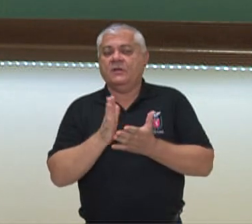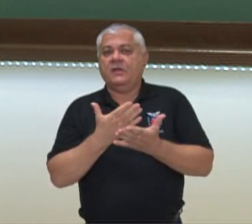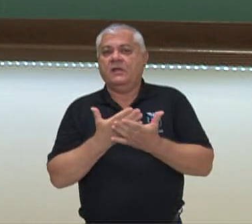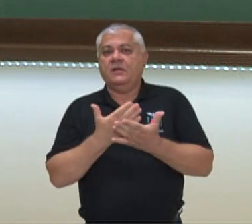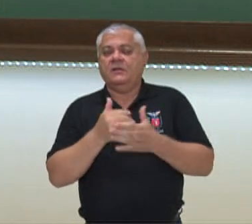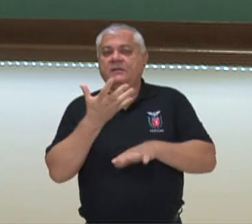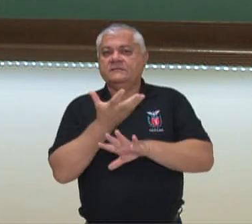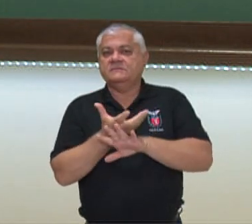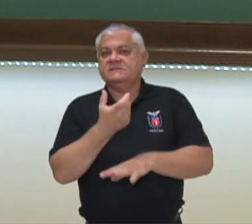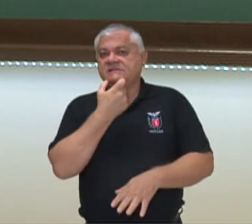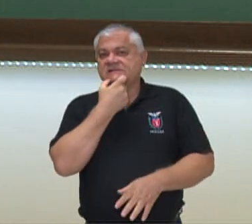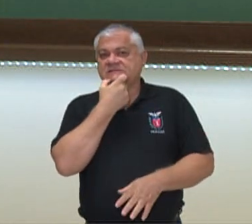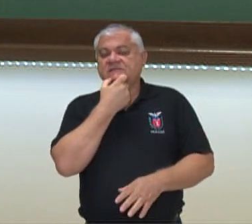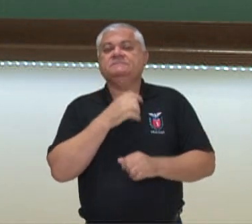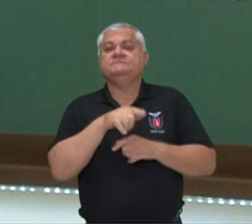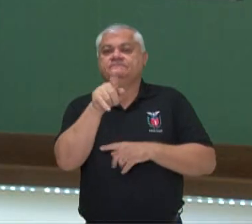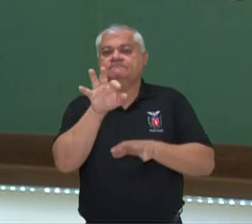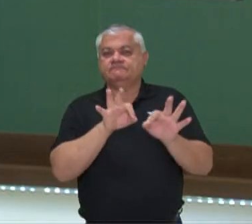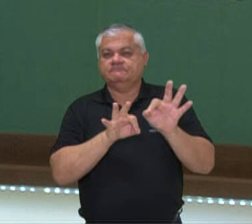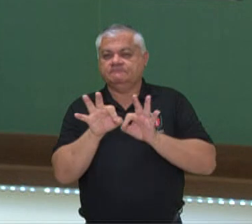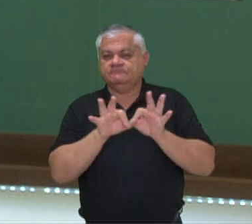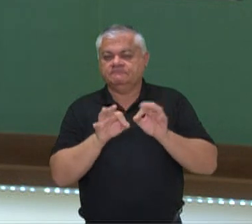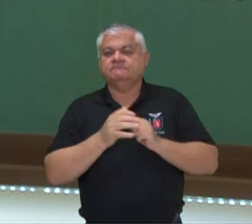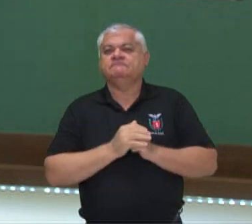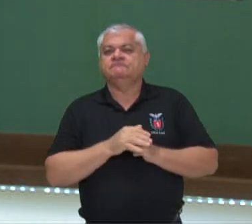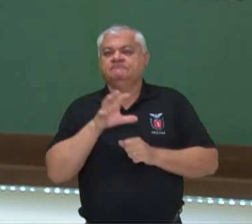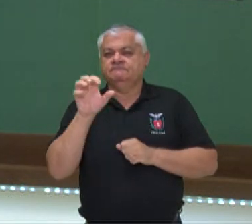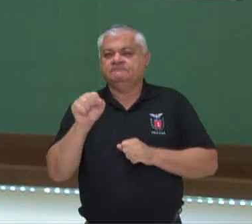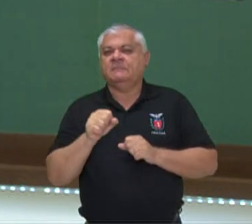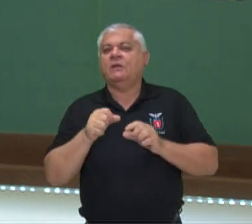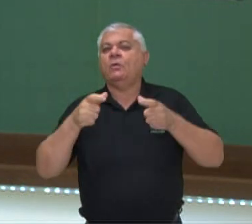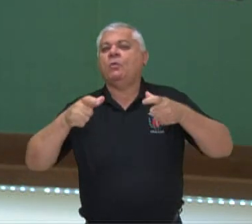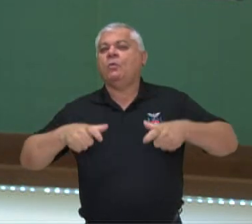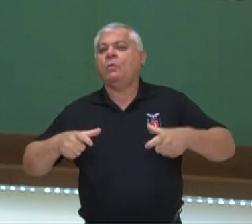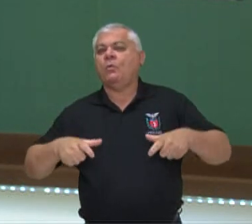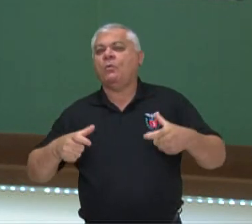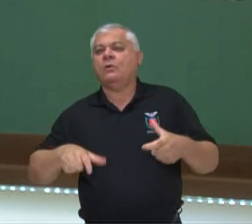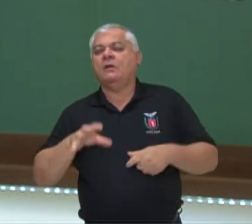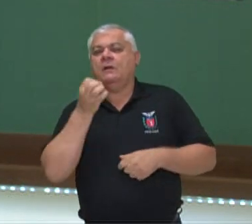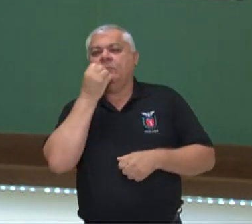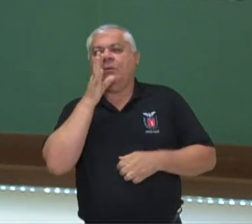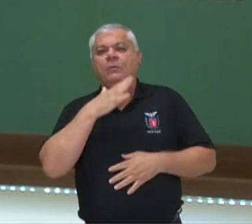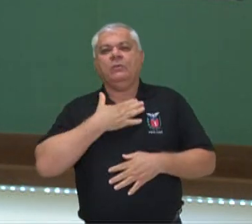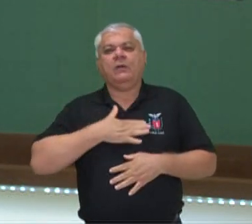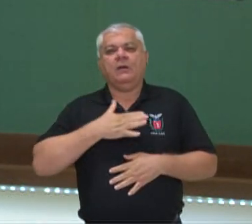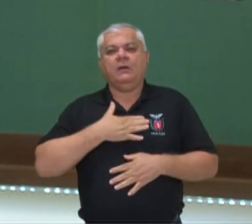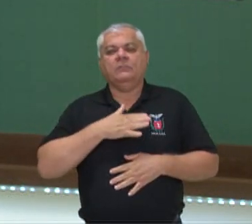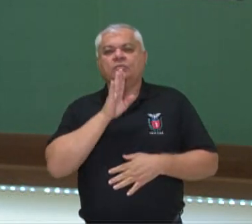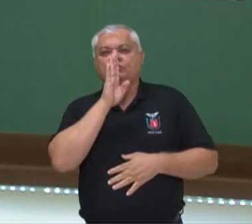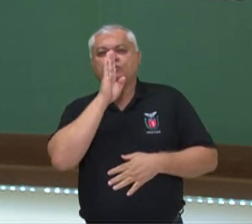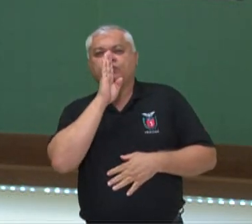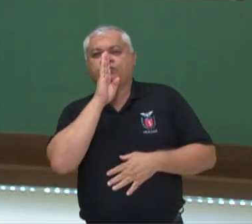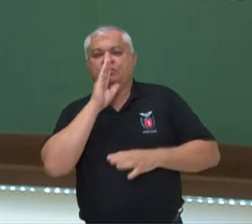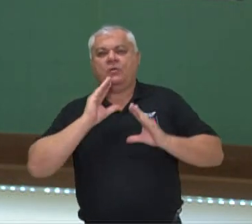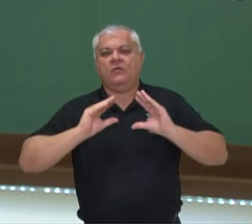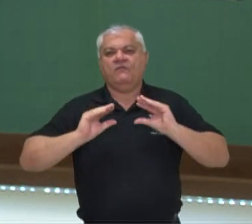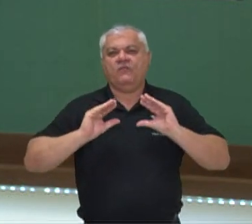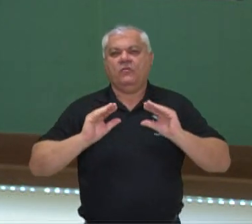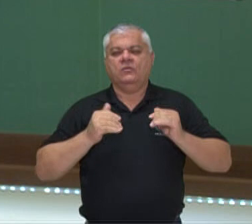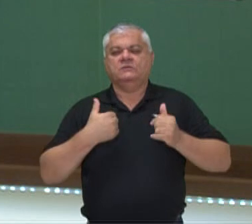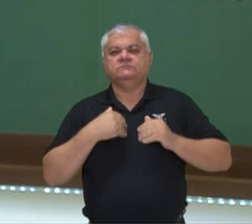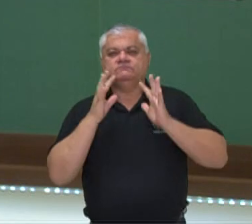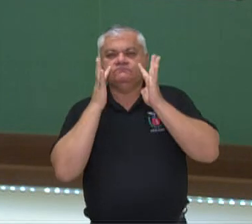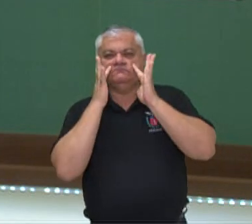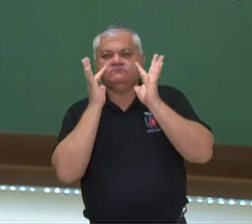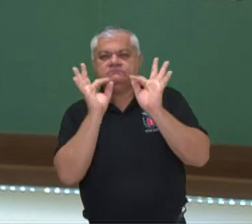inglês, hein? Portanto, se organizem aí, busquem aí onde quer que você esteja, um local tranquilo, silencioso, confortável, para que vocês